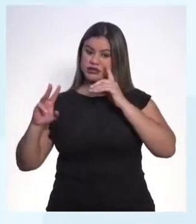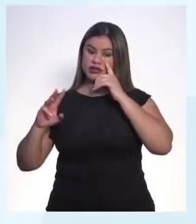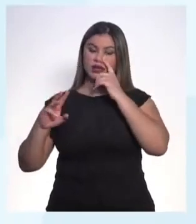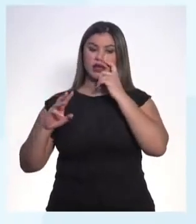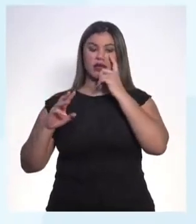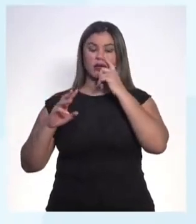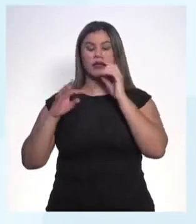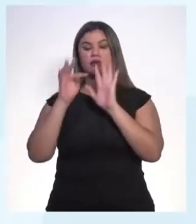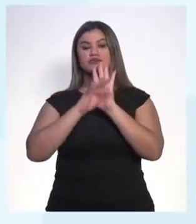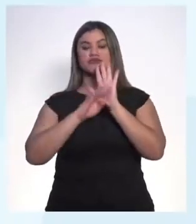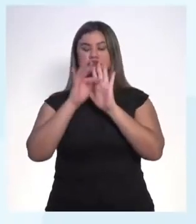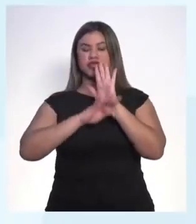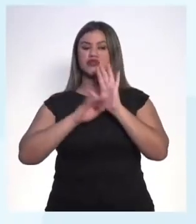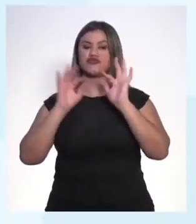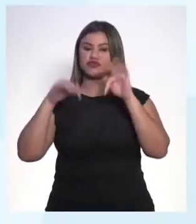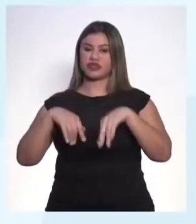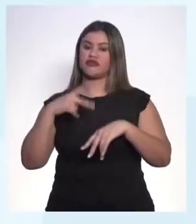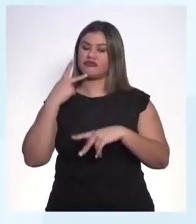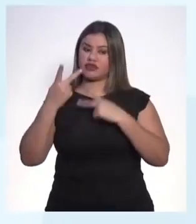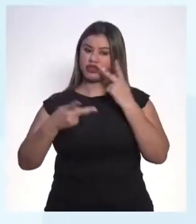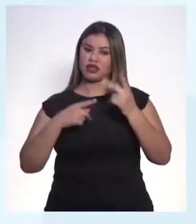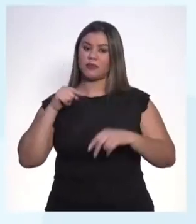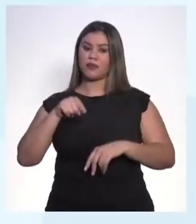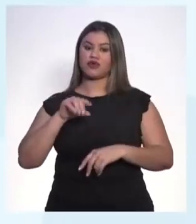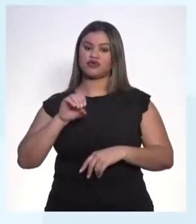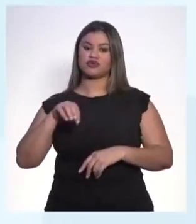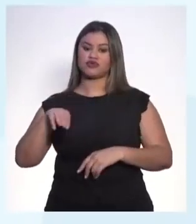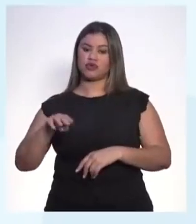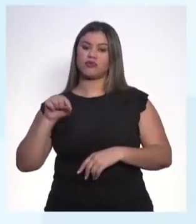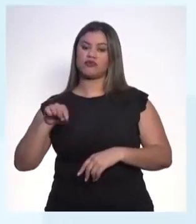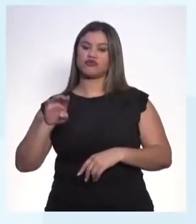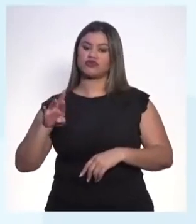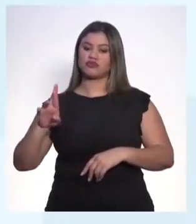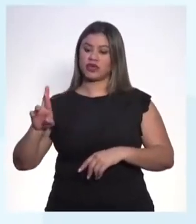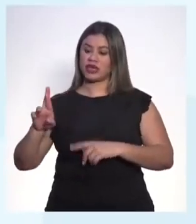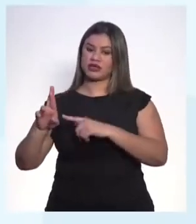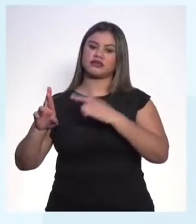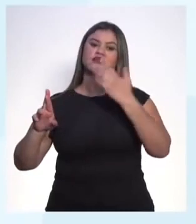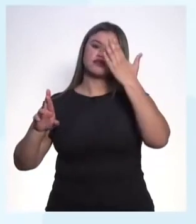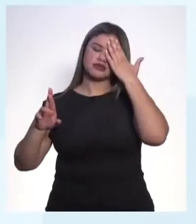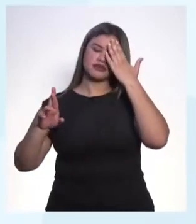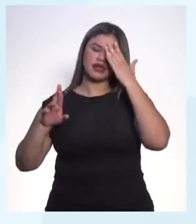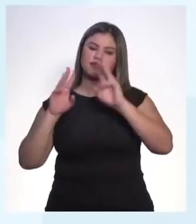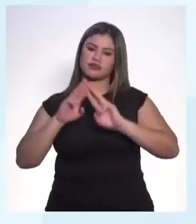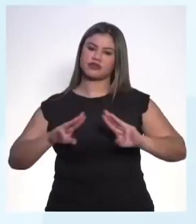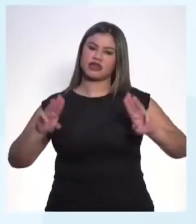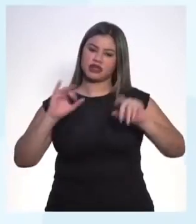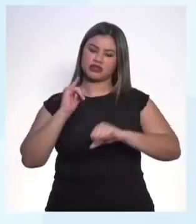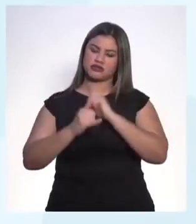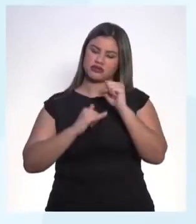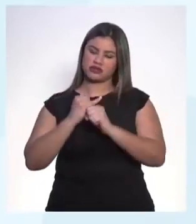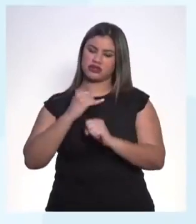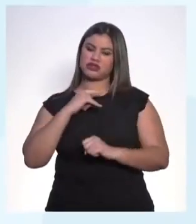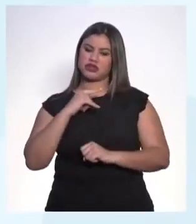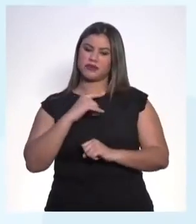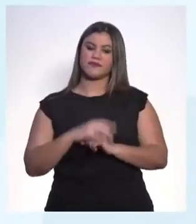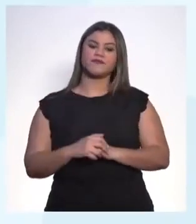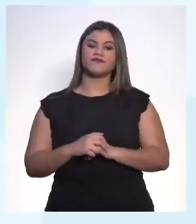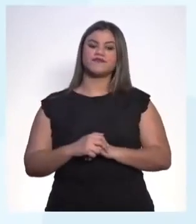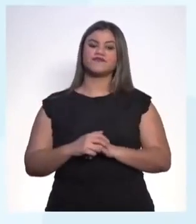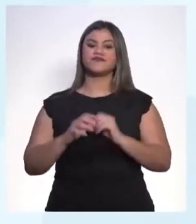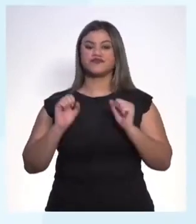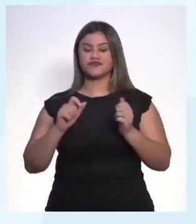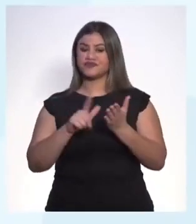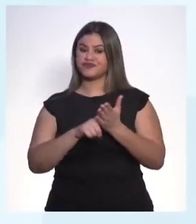lá onde que ele ficou disponível, né? .com.br. Então, se tem esse finalzinho, a gente sabe que está disponível lá na internet, ok? Então, pode ser um